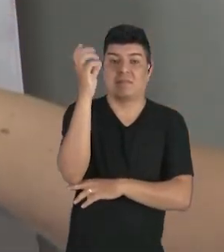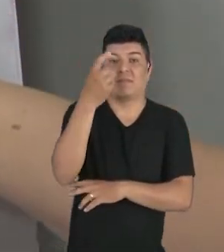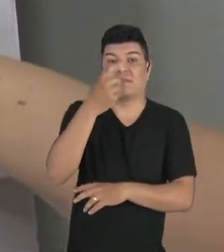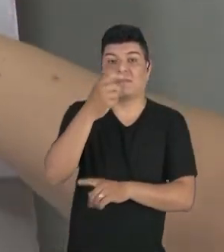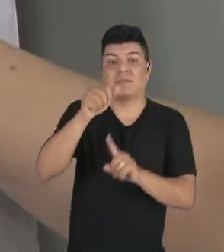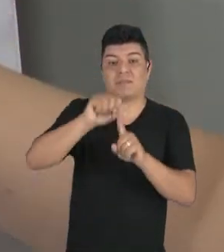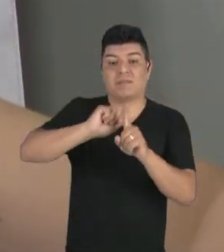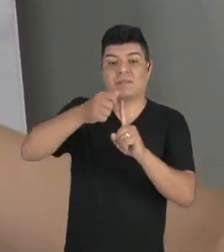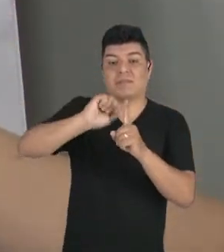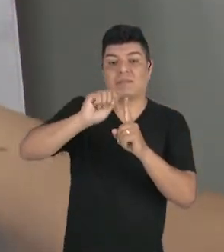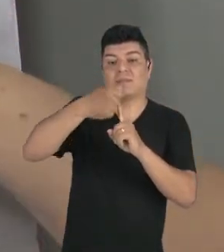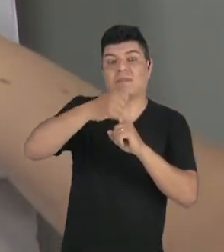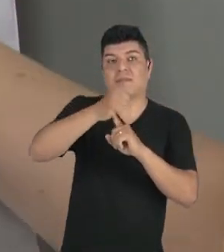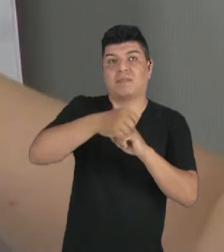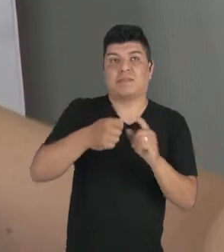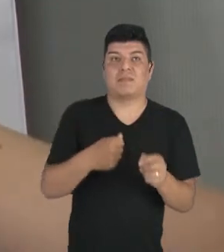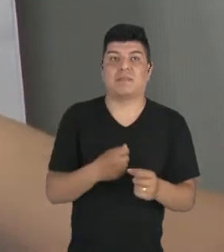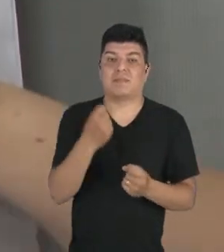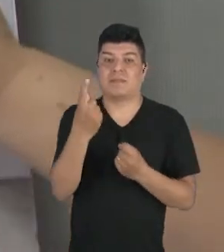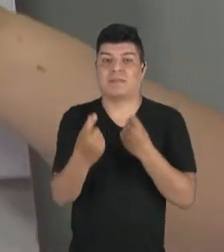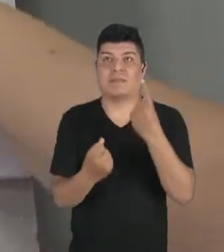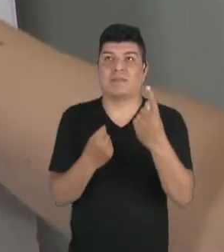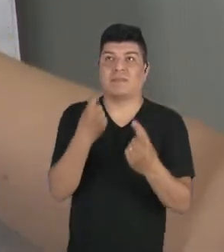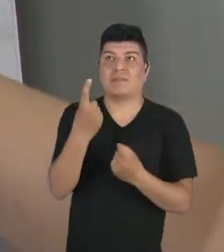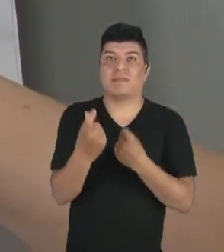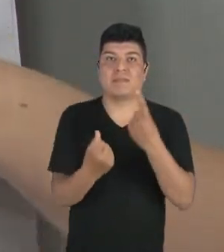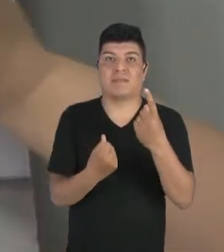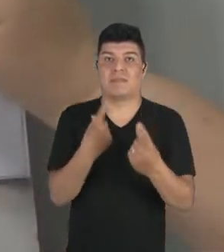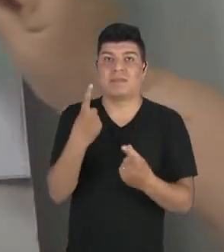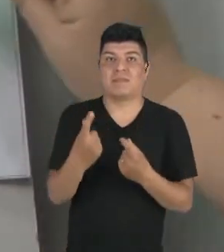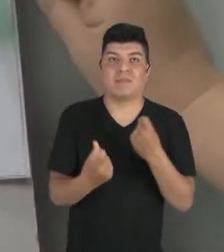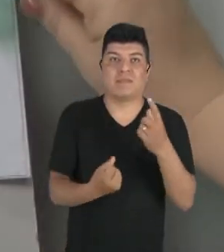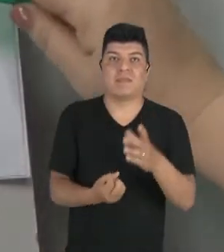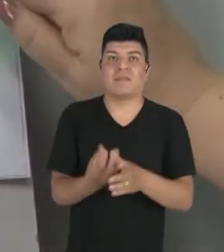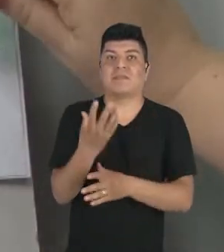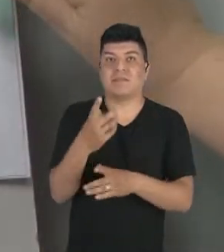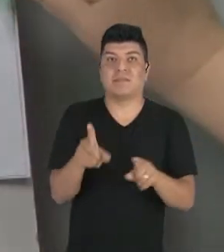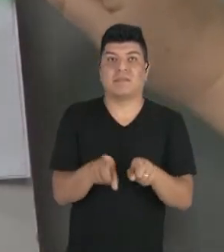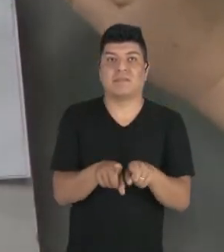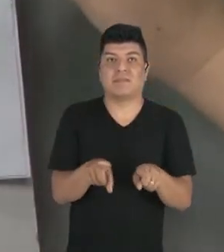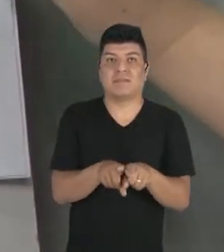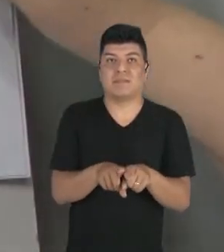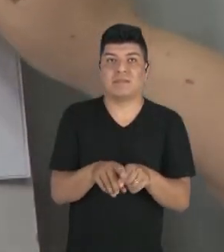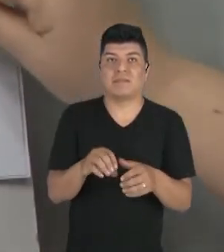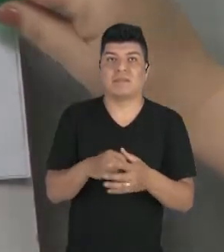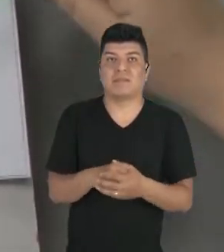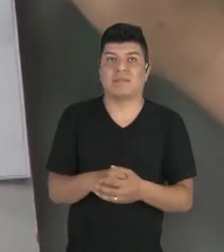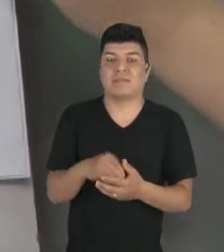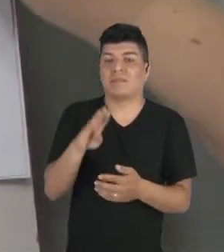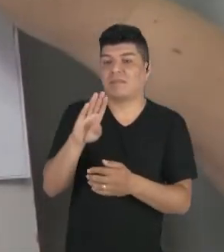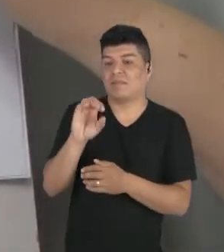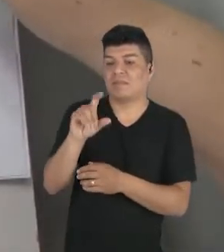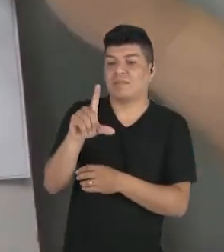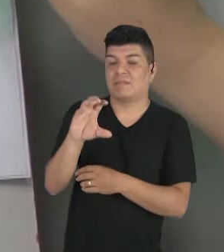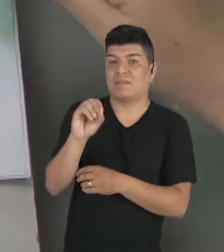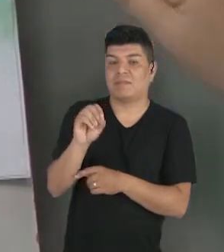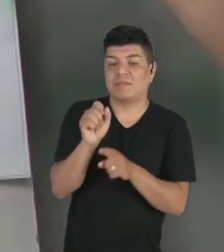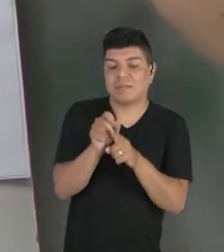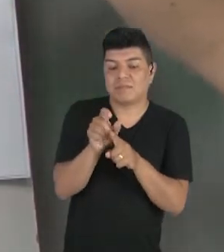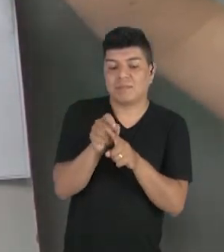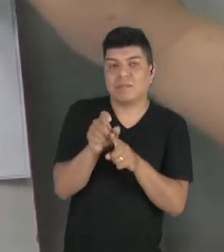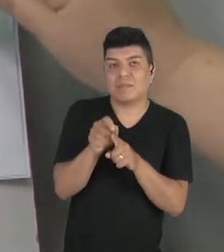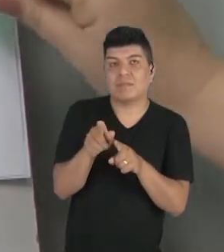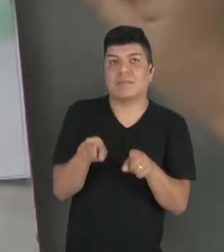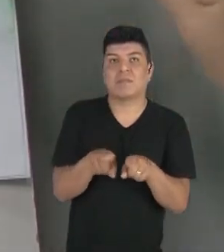Nós temos aqui a pipoca, né, também veio de origem deles. O bolo aqui de milho, olha